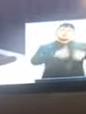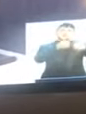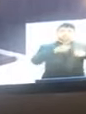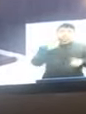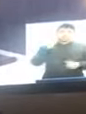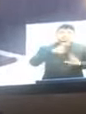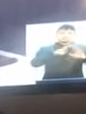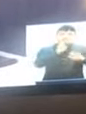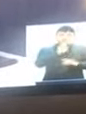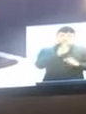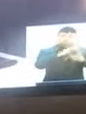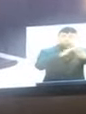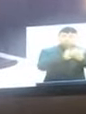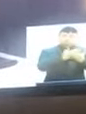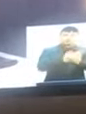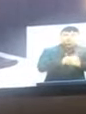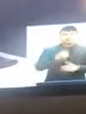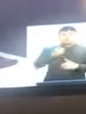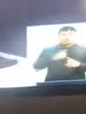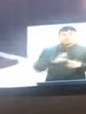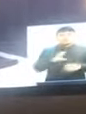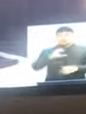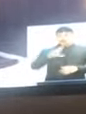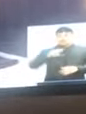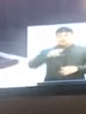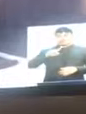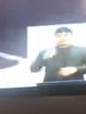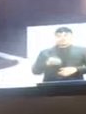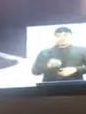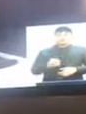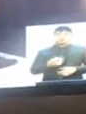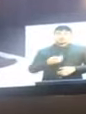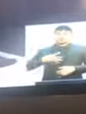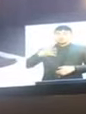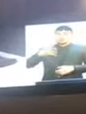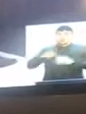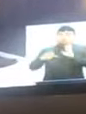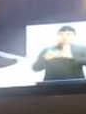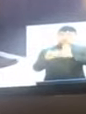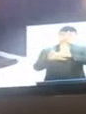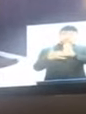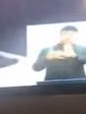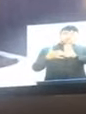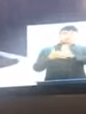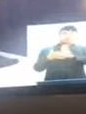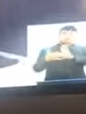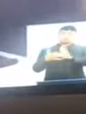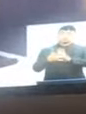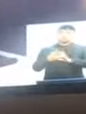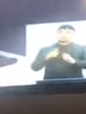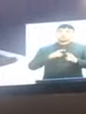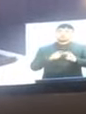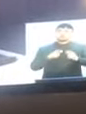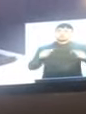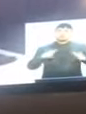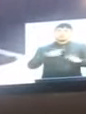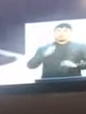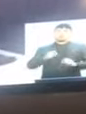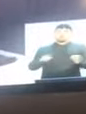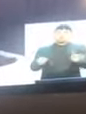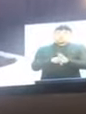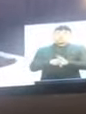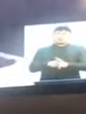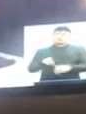5 escolas, 1 creche, 4 postos de saúde. Deixou a maior frota